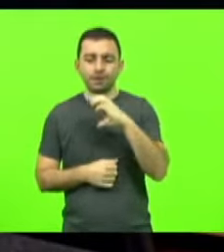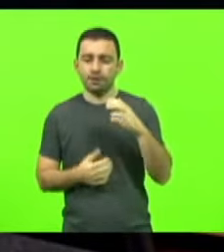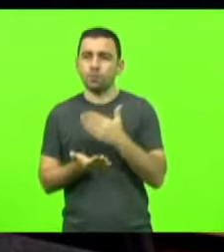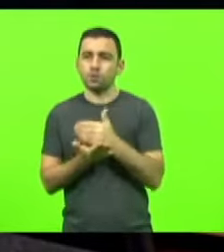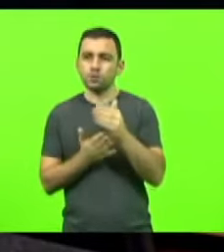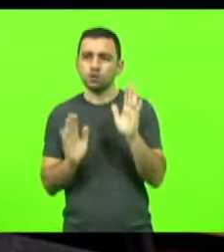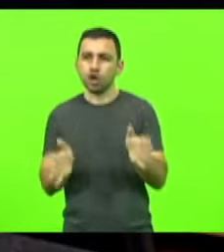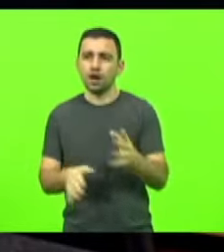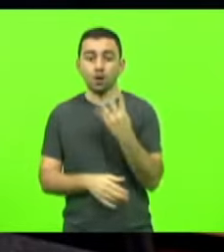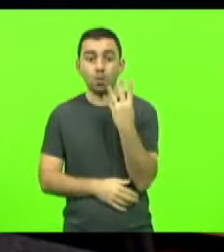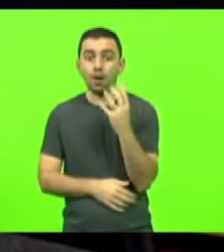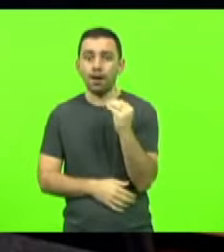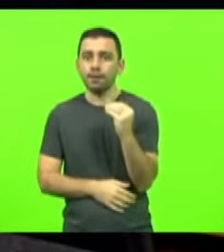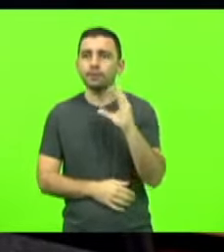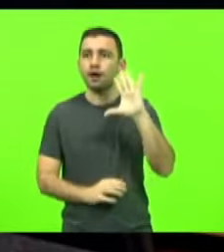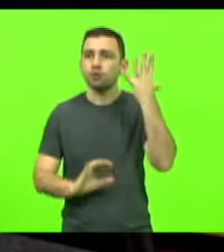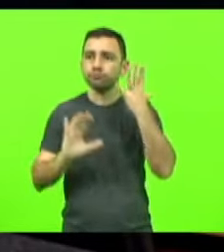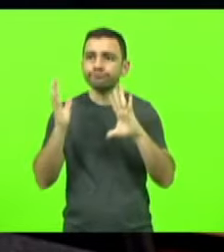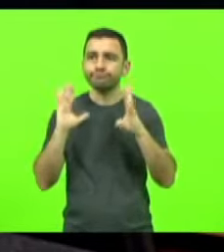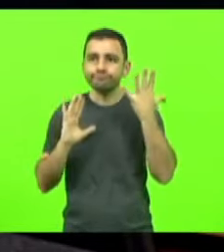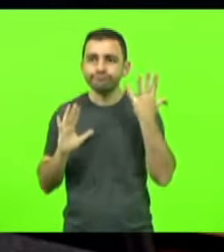de 40 casos já